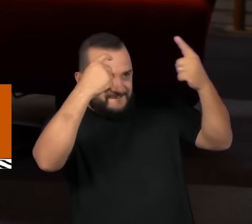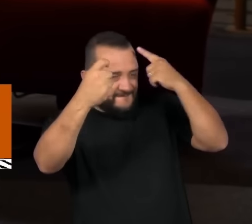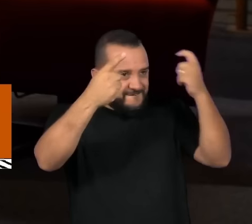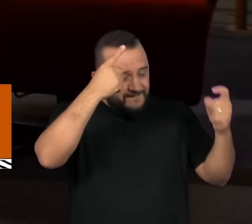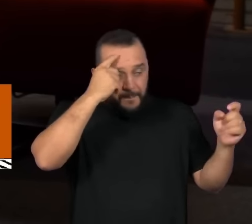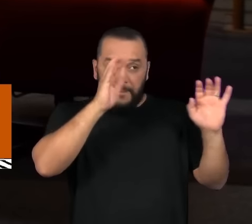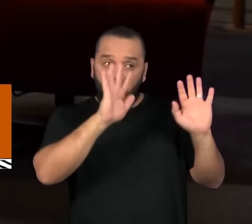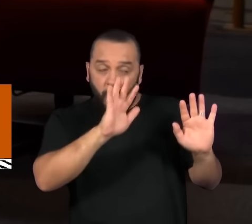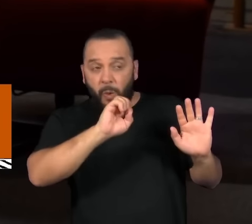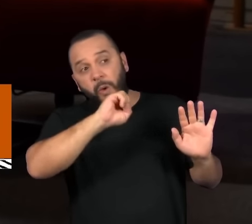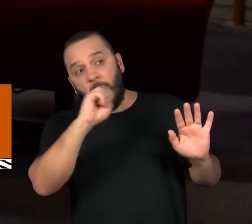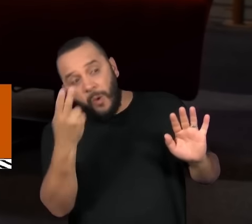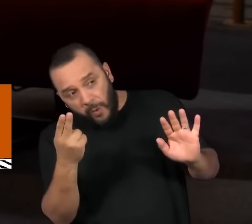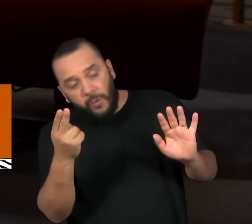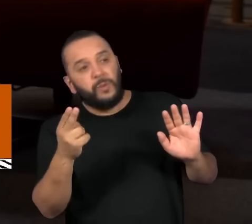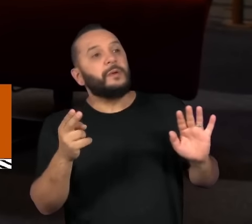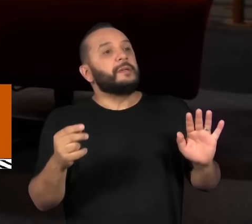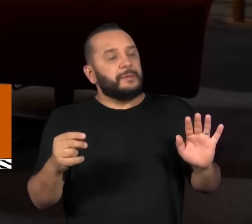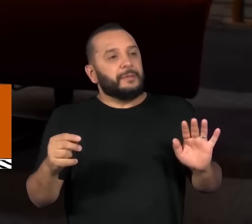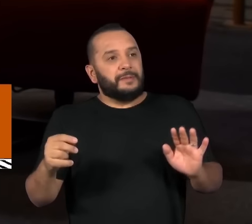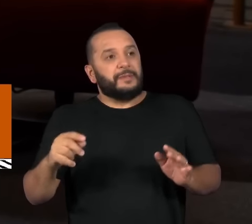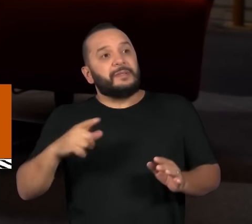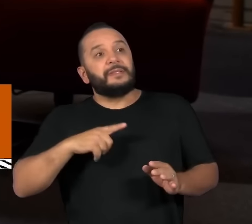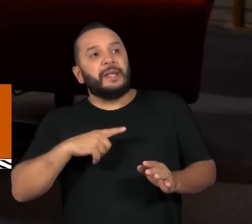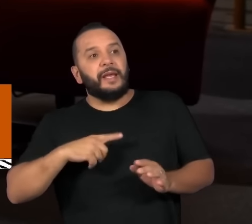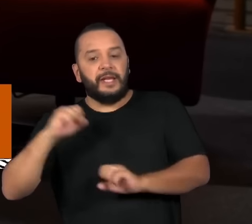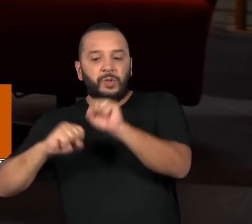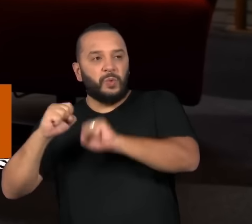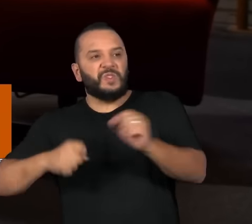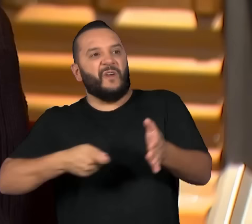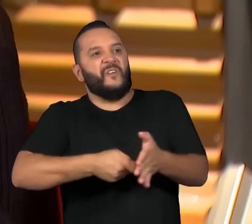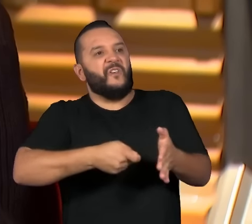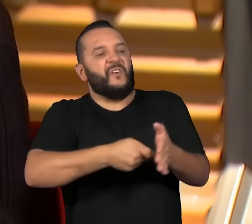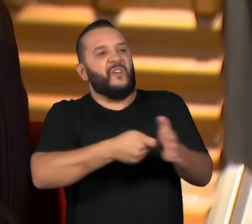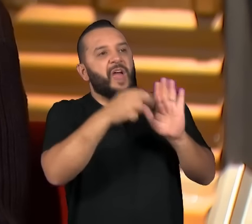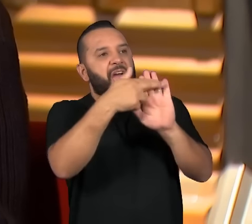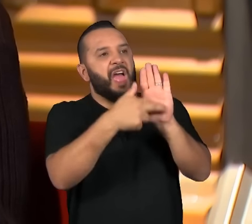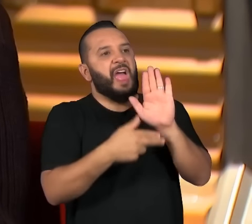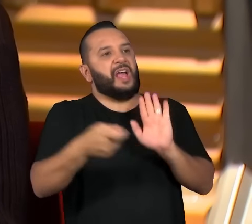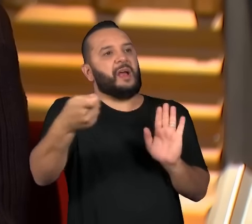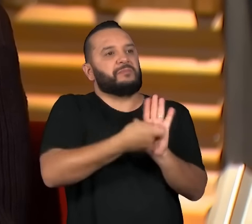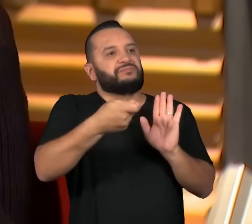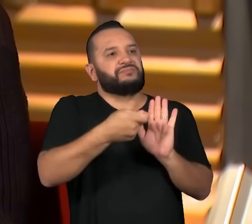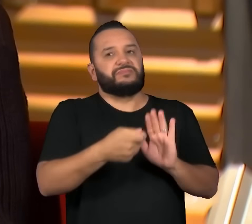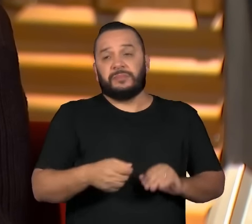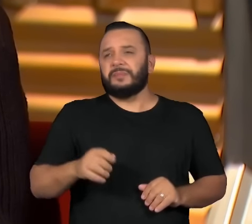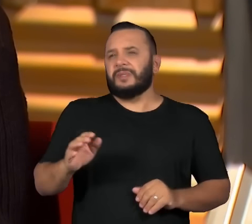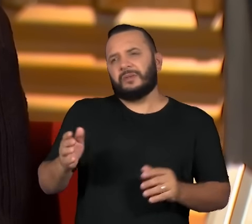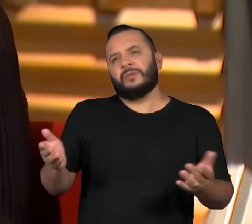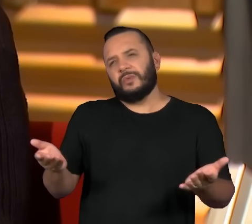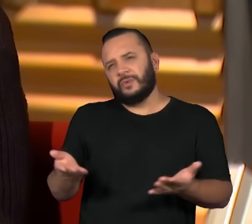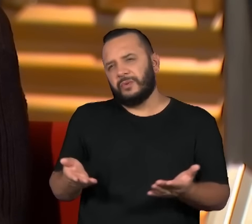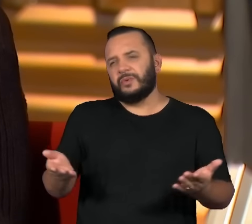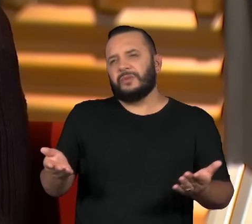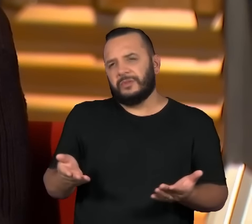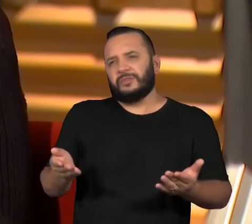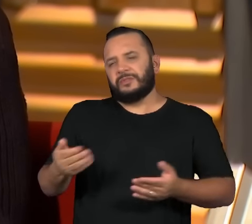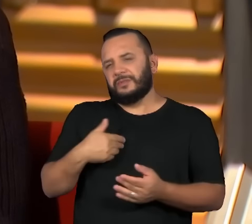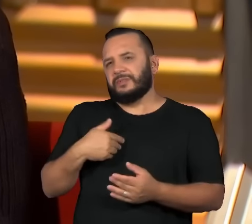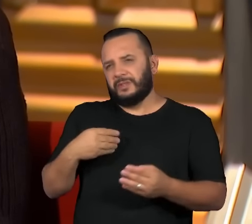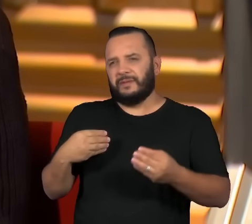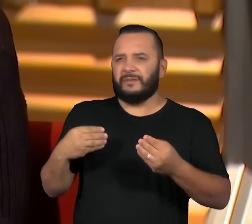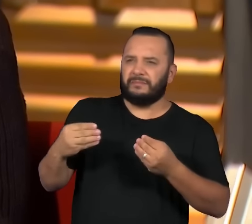preciso ceder a algum tipo de pressão da indústria? Não, com certeza facilitou você mostrar